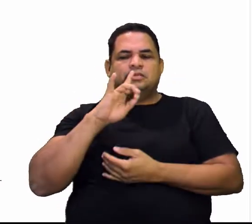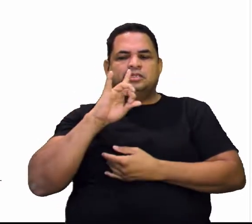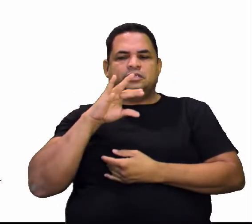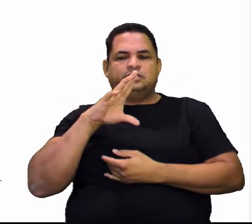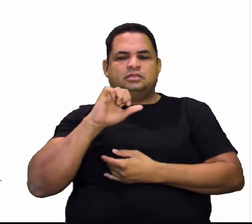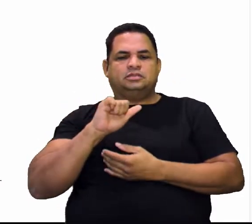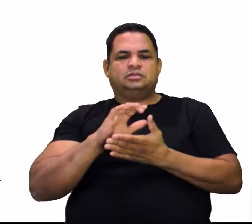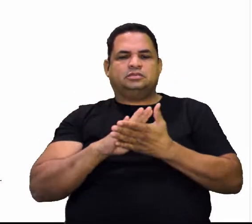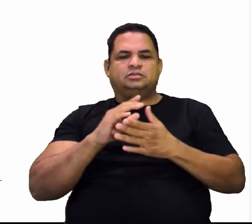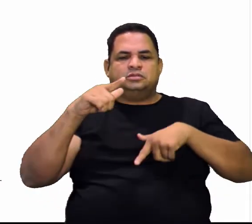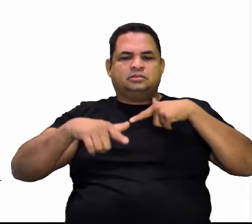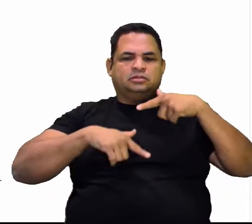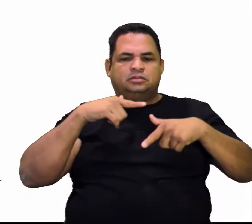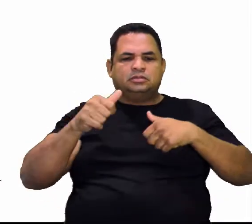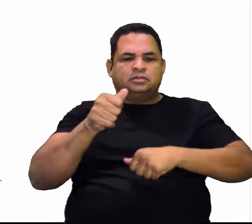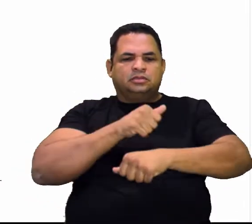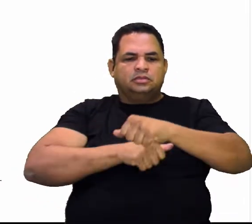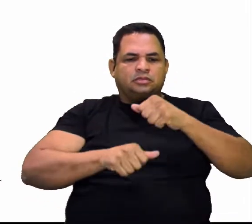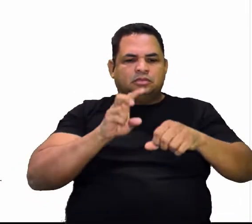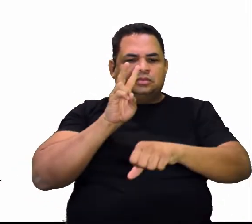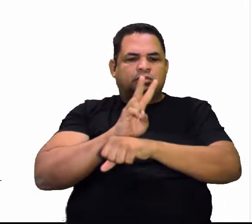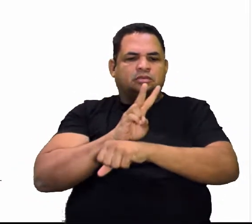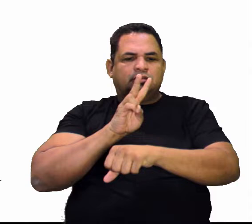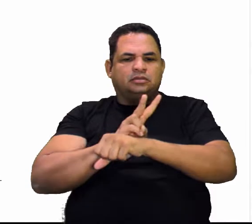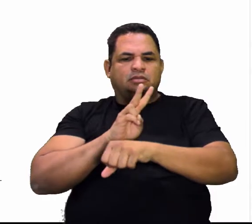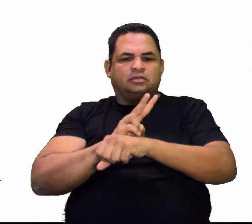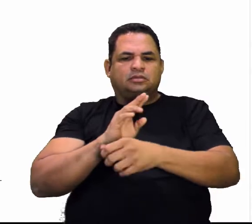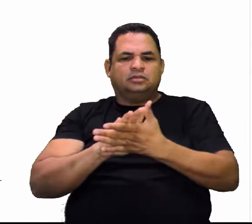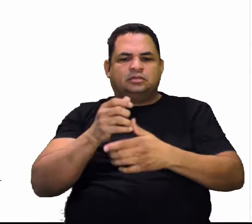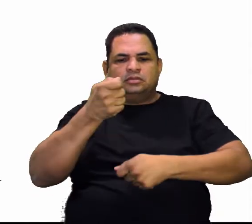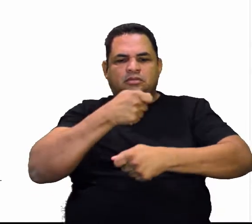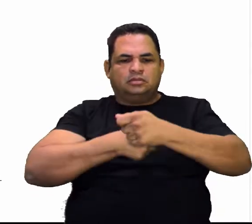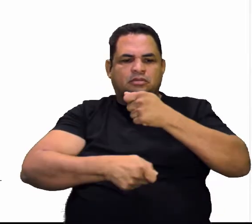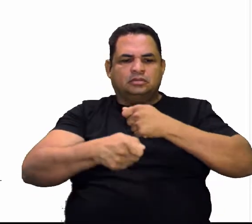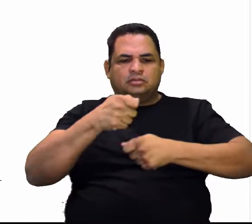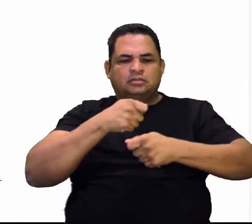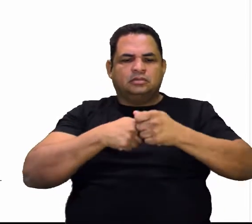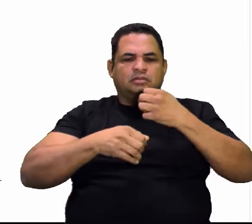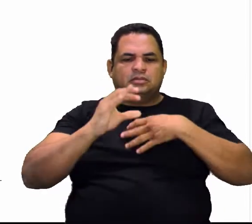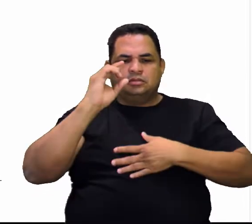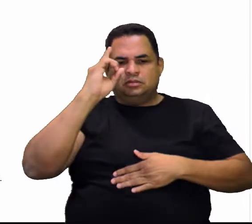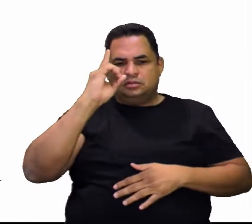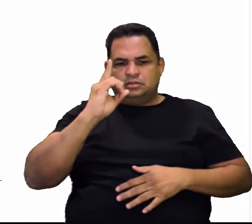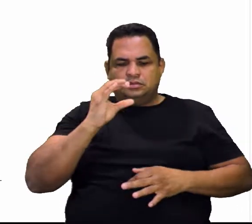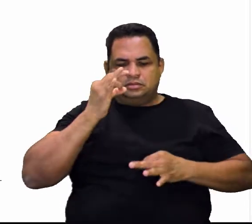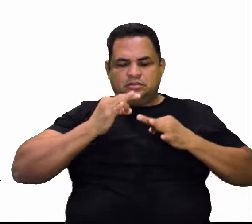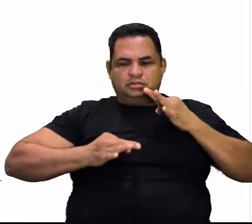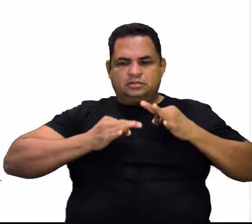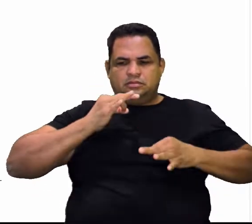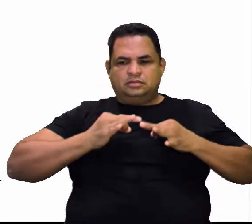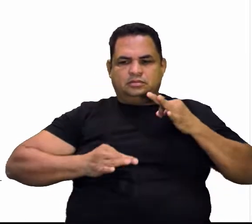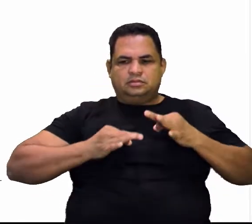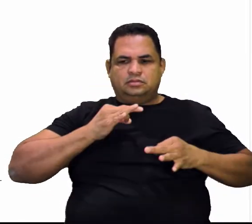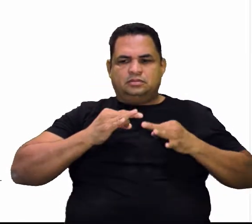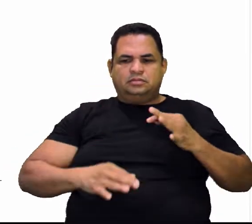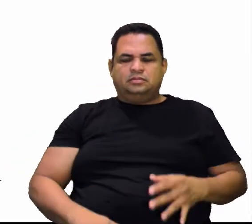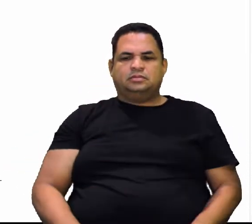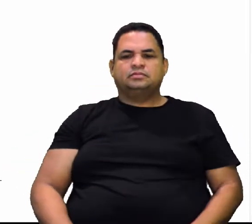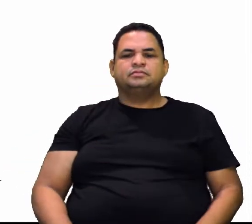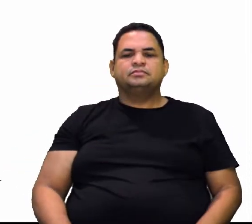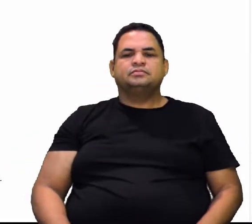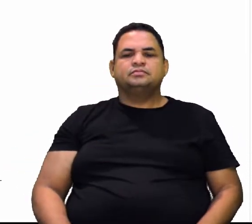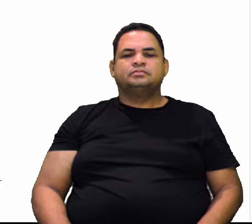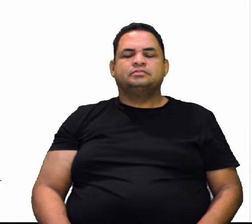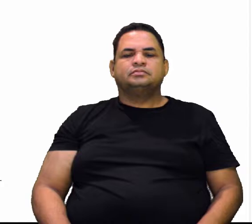patrícias, trabalhando em troca de uma proteção física, econômica e jurídica.